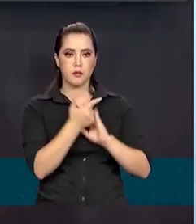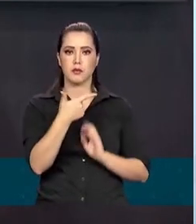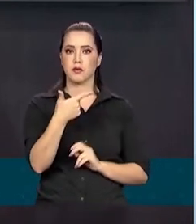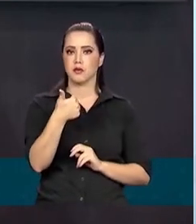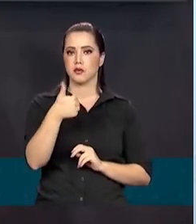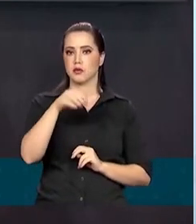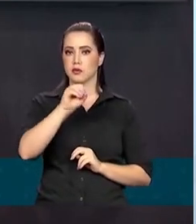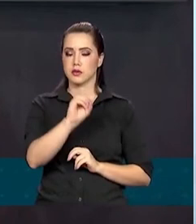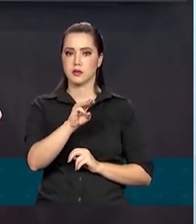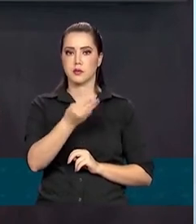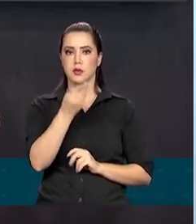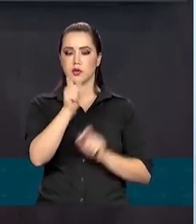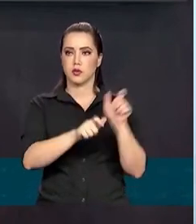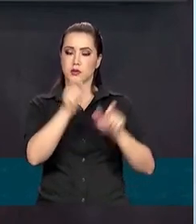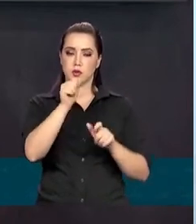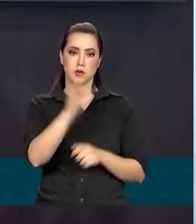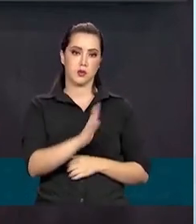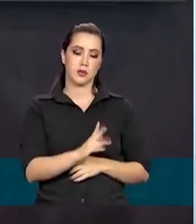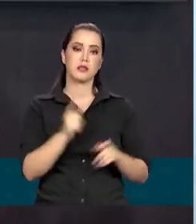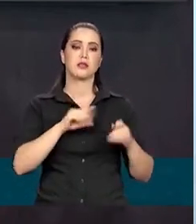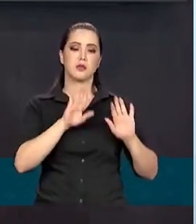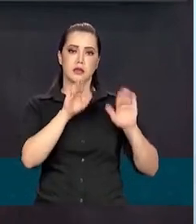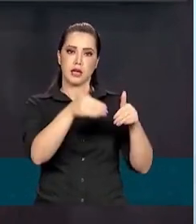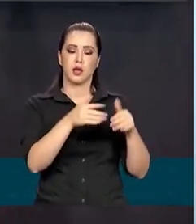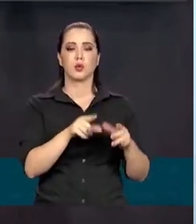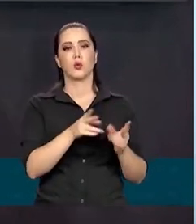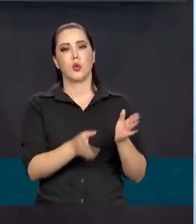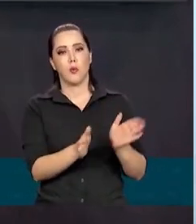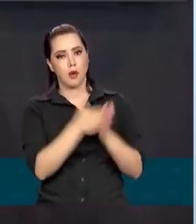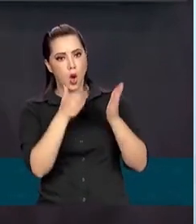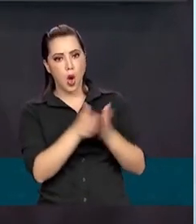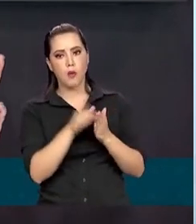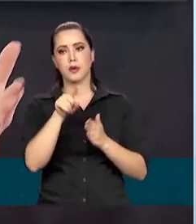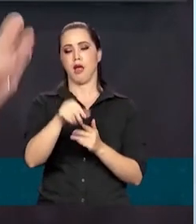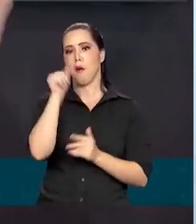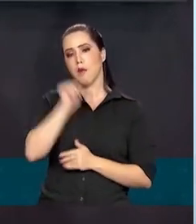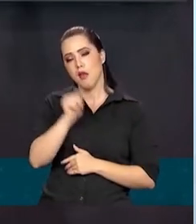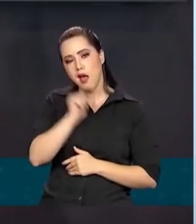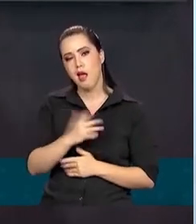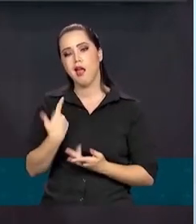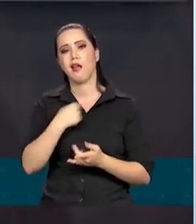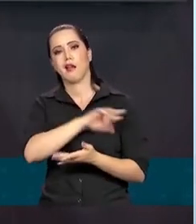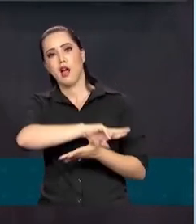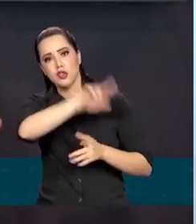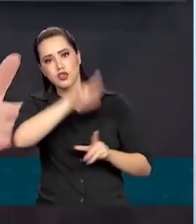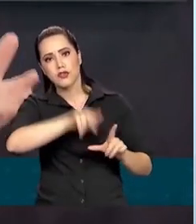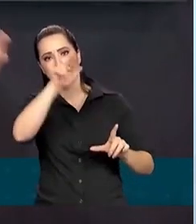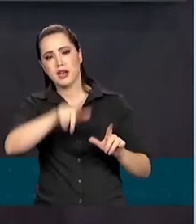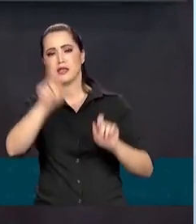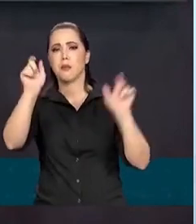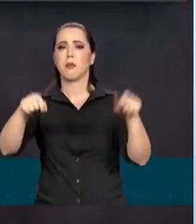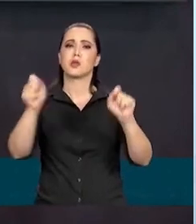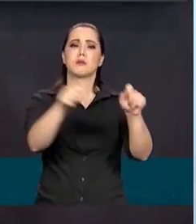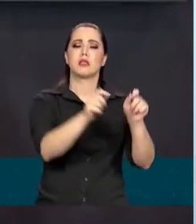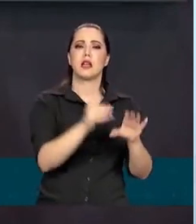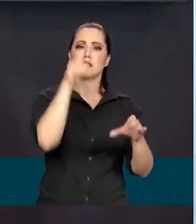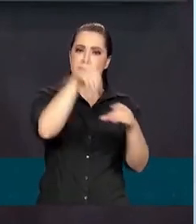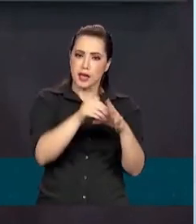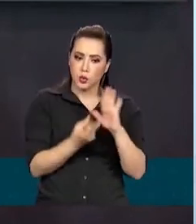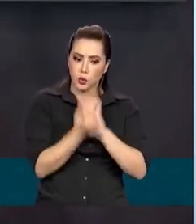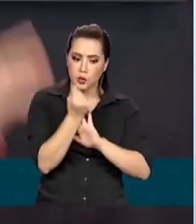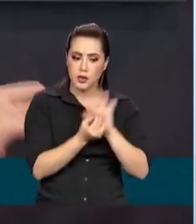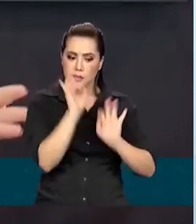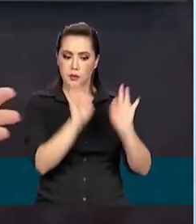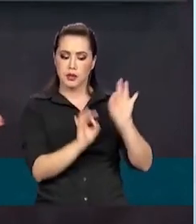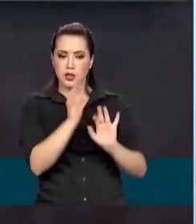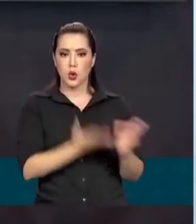estarão dentro do orçamento federal. O pobre dentro do orçamento, as mulheres dentro do orçamento, a diversidade dentro do